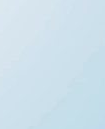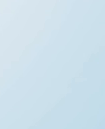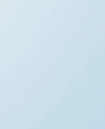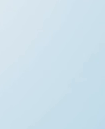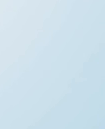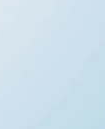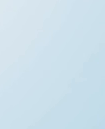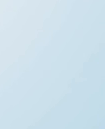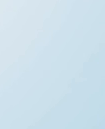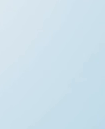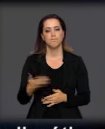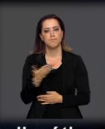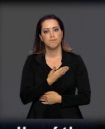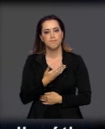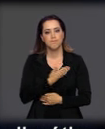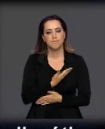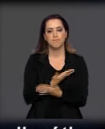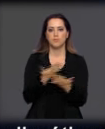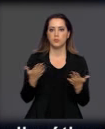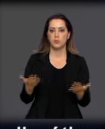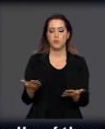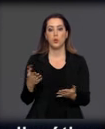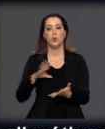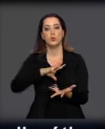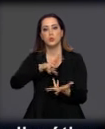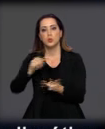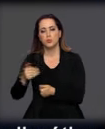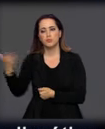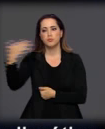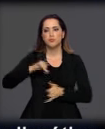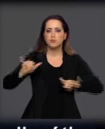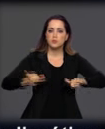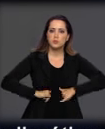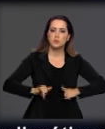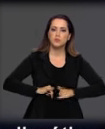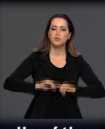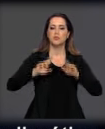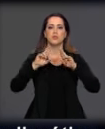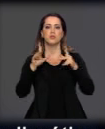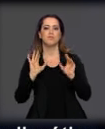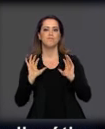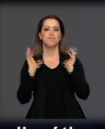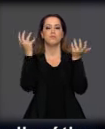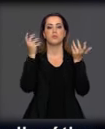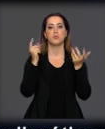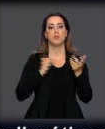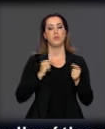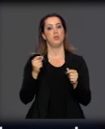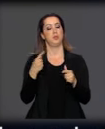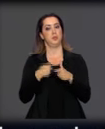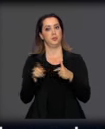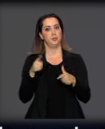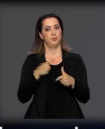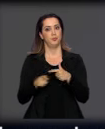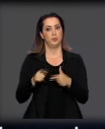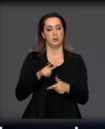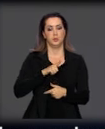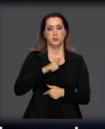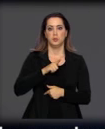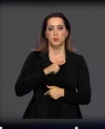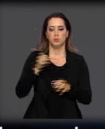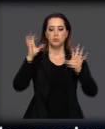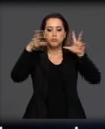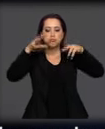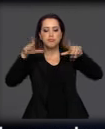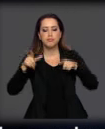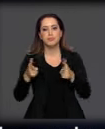José sarnei Filho amigas e amigos o mundo vem sofrendo fortes alterações climáticas que provocam